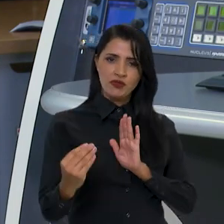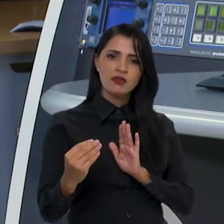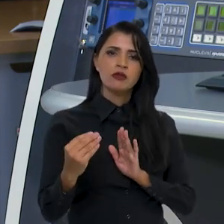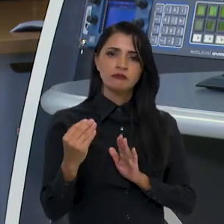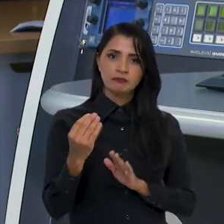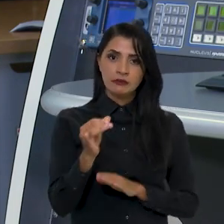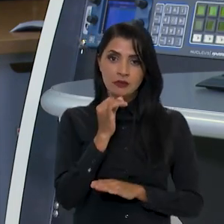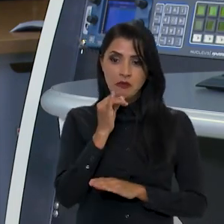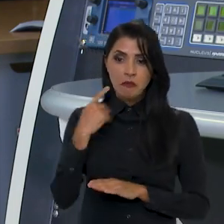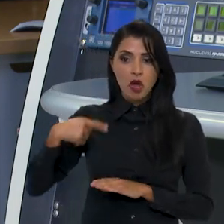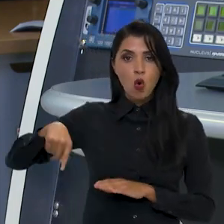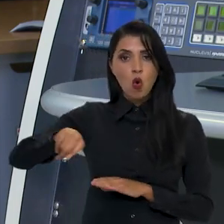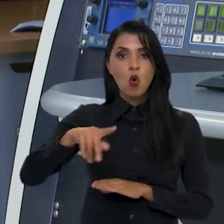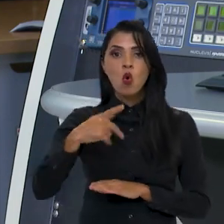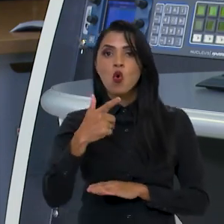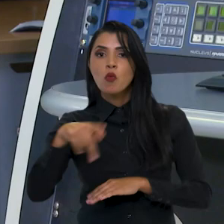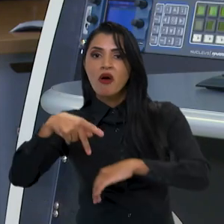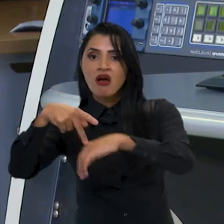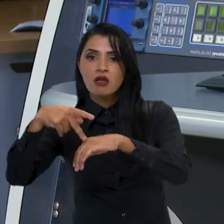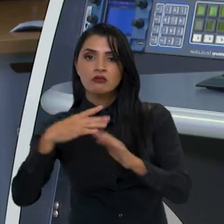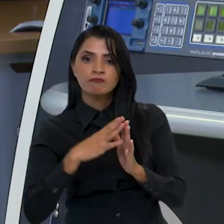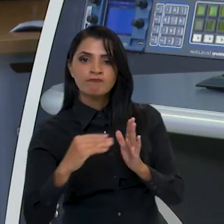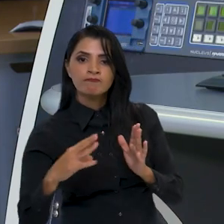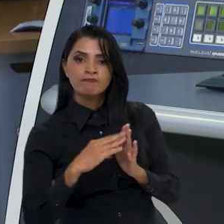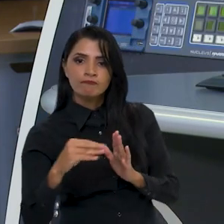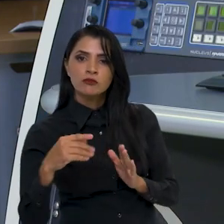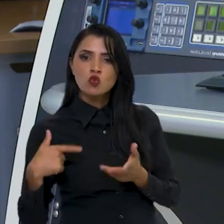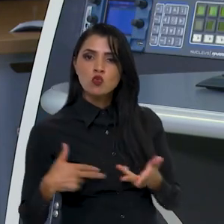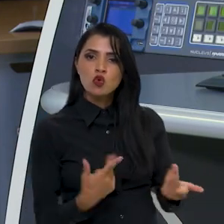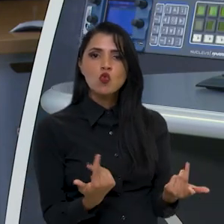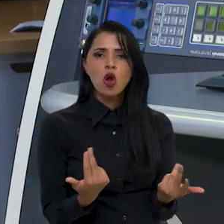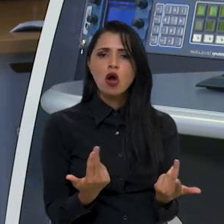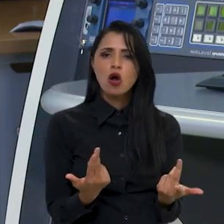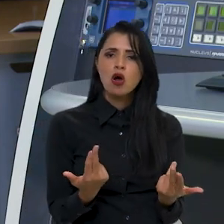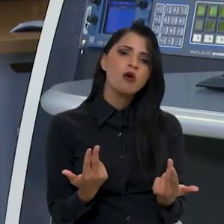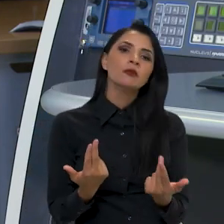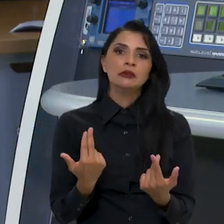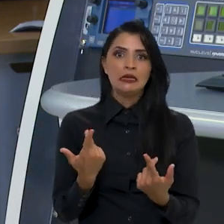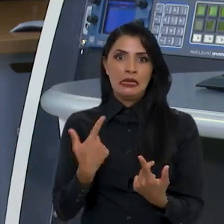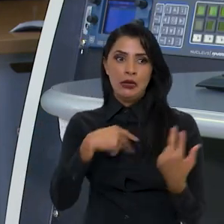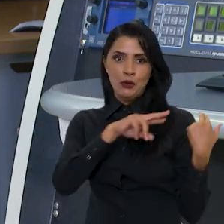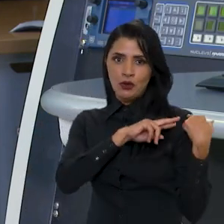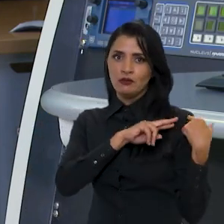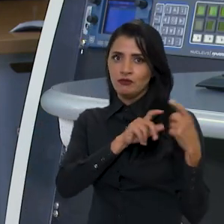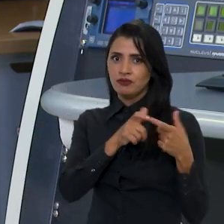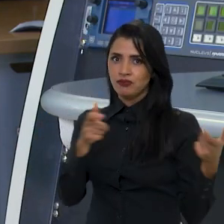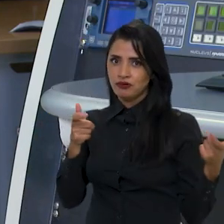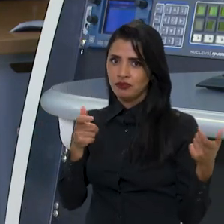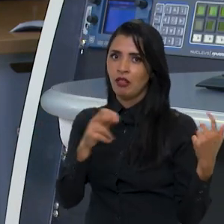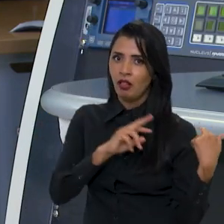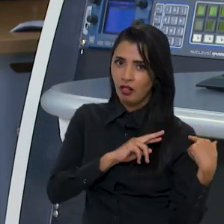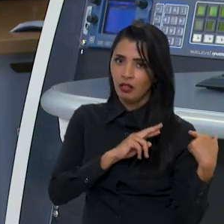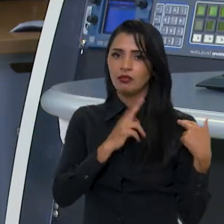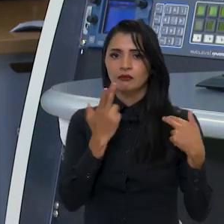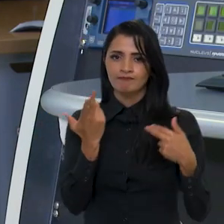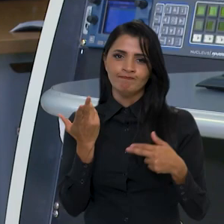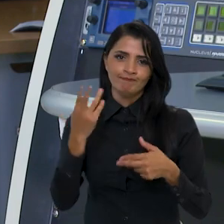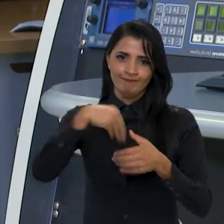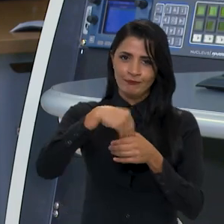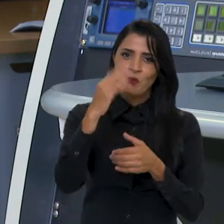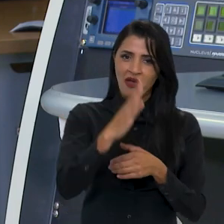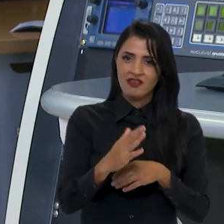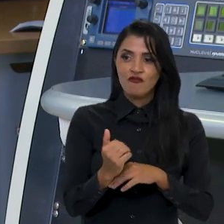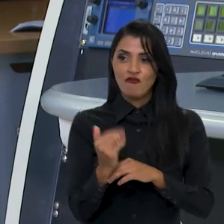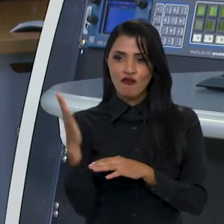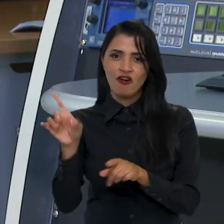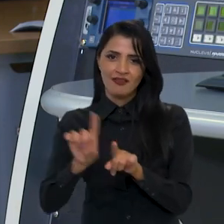de modelo e de exemplo para que outros países também tomem esse caminho, o que aumenta a nossa responsabilidade, né, Seixas, para